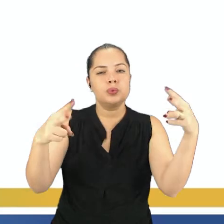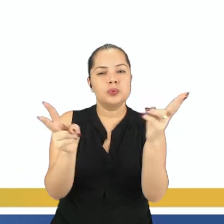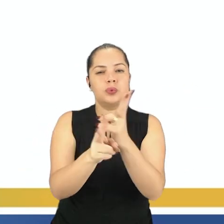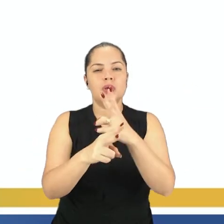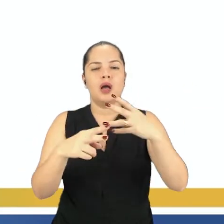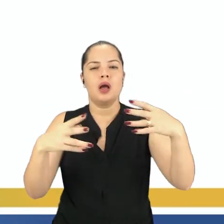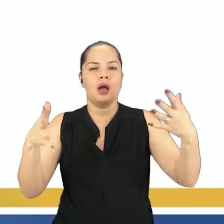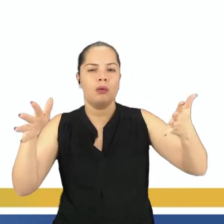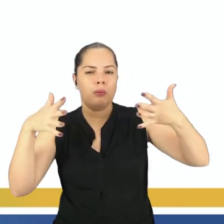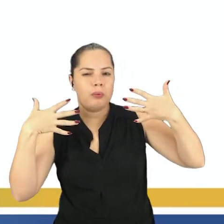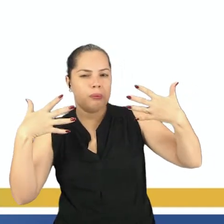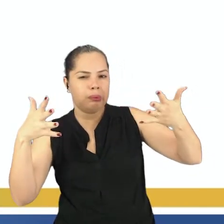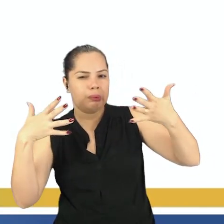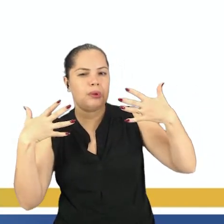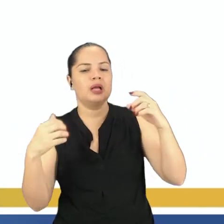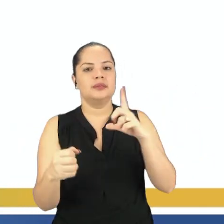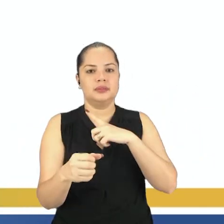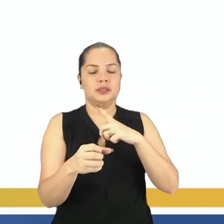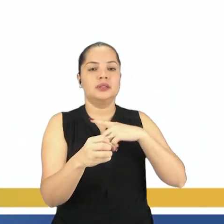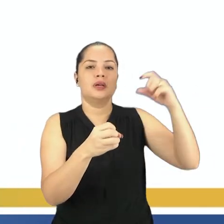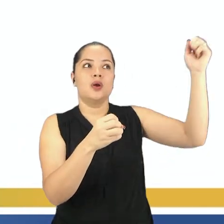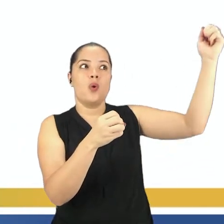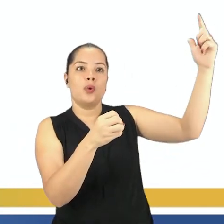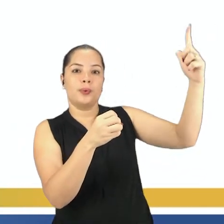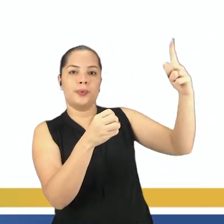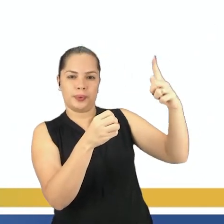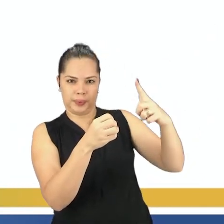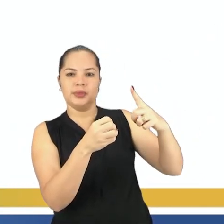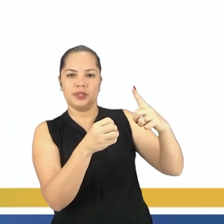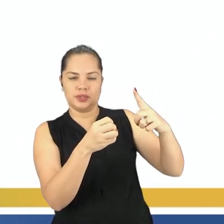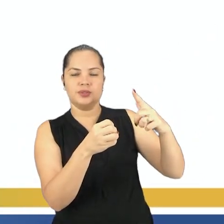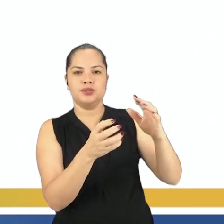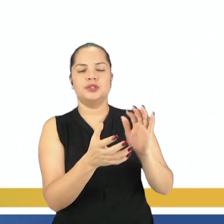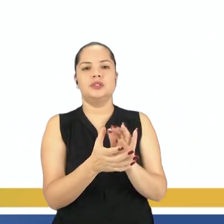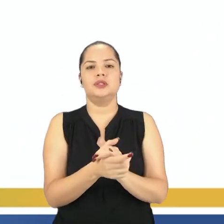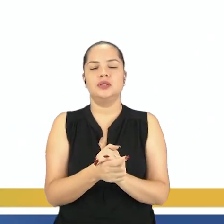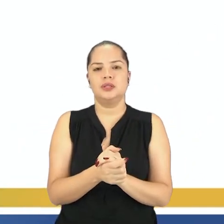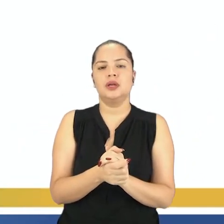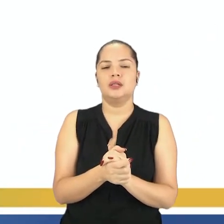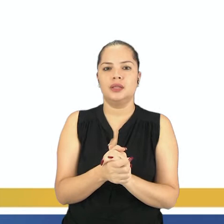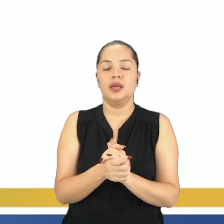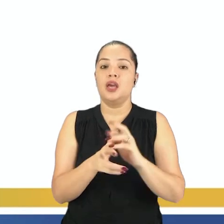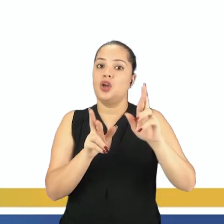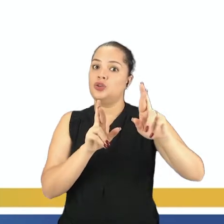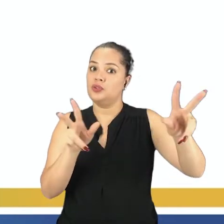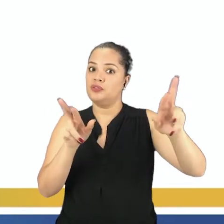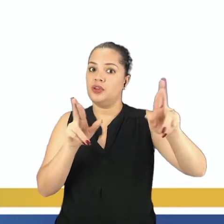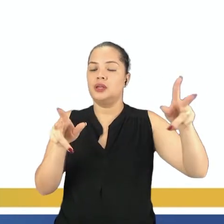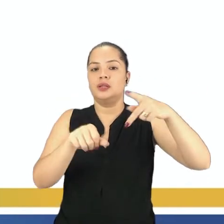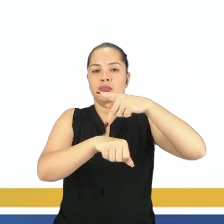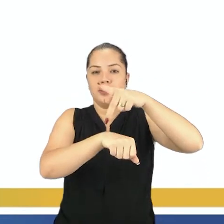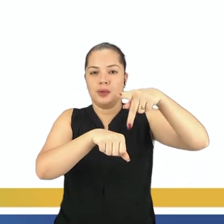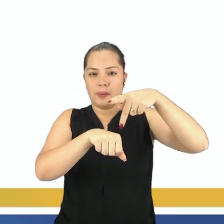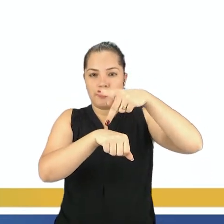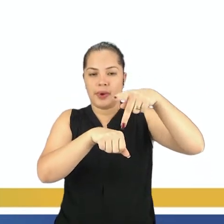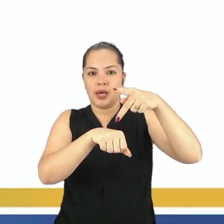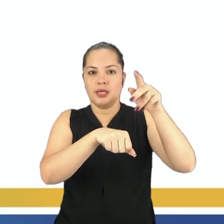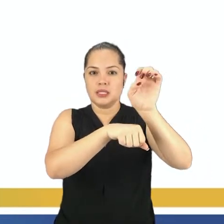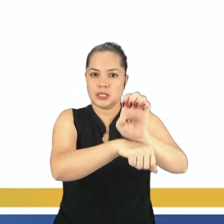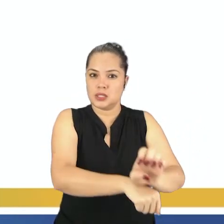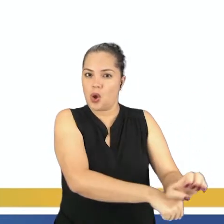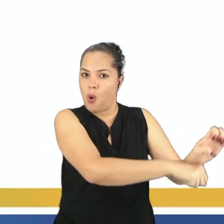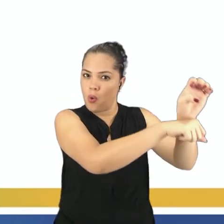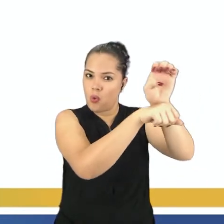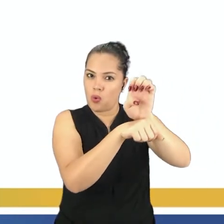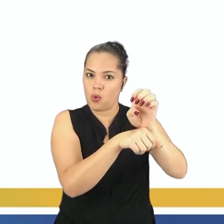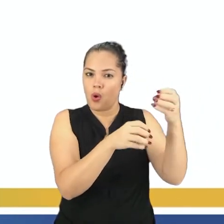energia, fazendo com que as estações do ano não sejam tão marcantes quanto países da Europa, por exemplo, que estão mais próximos do